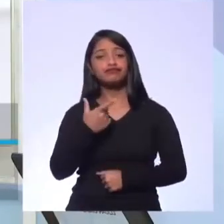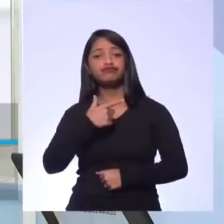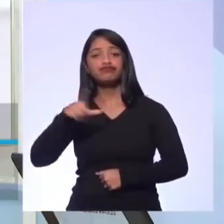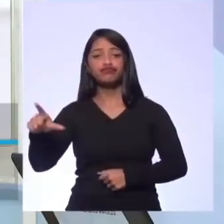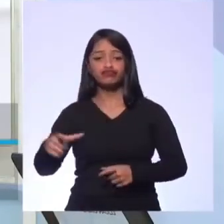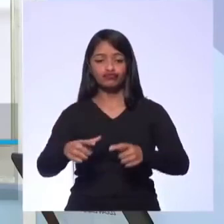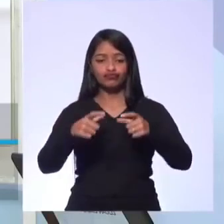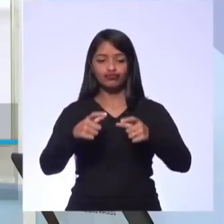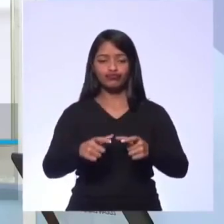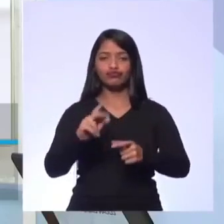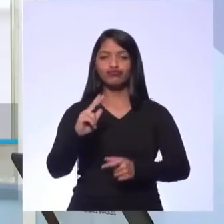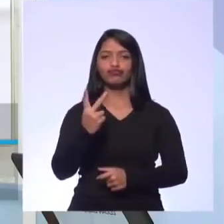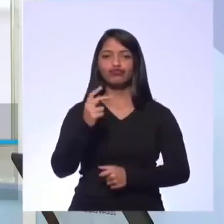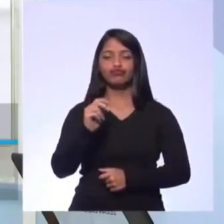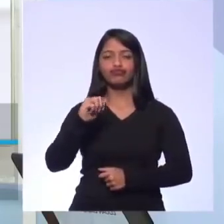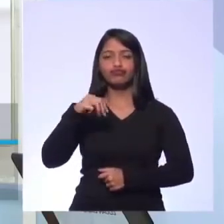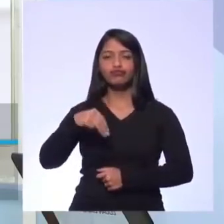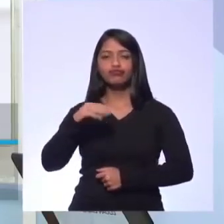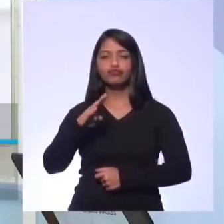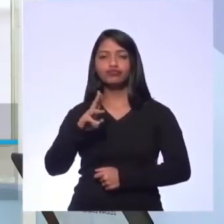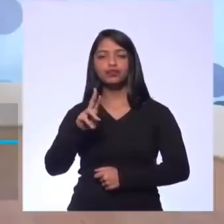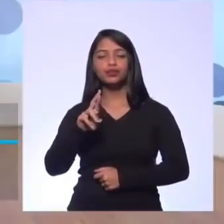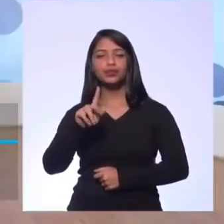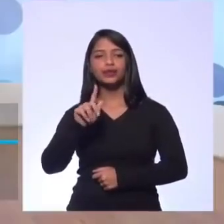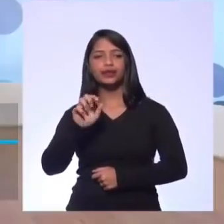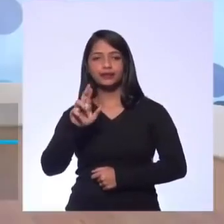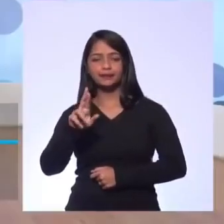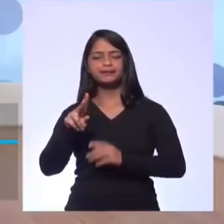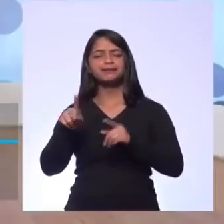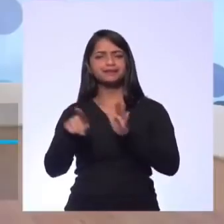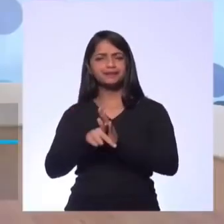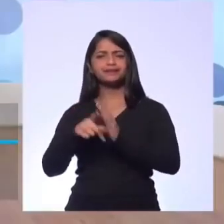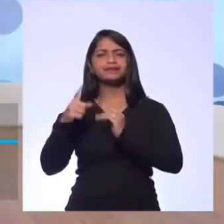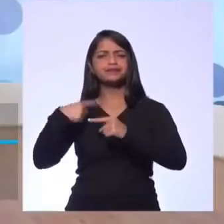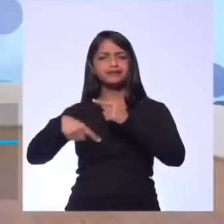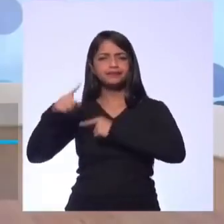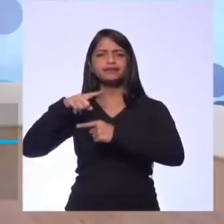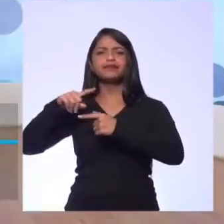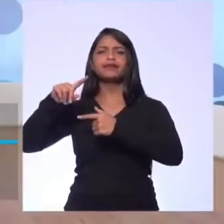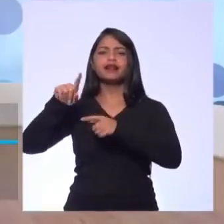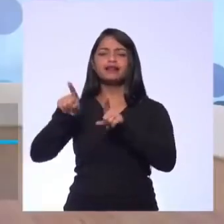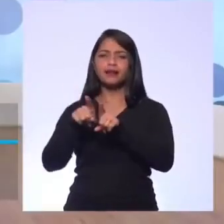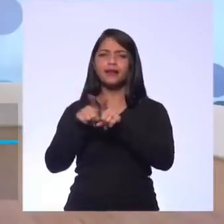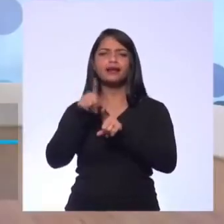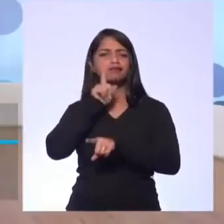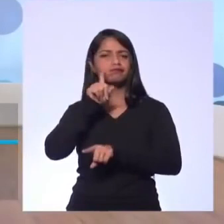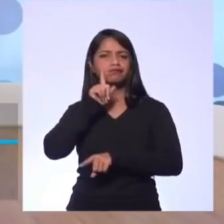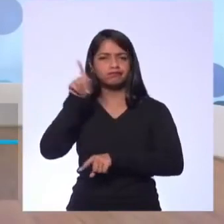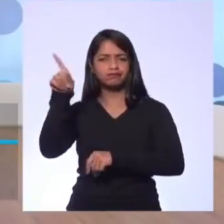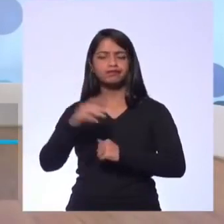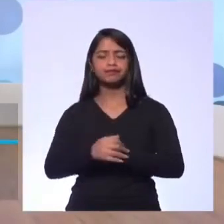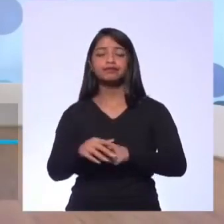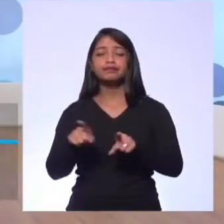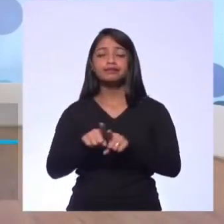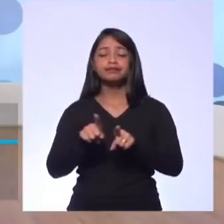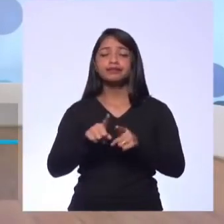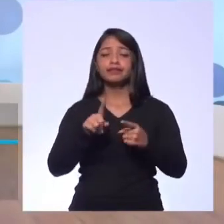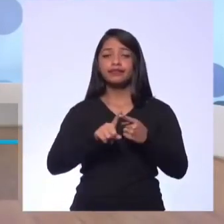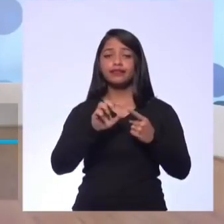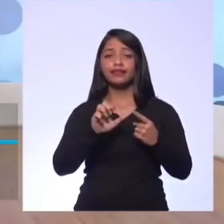American. Mais algum, Antônia? Ah, sim. Teve aqui uma briga, uma discussão legal do Eduardo e da Thaís, que ela